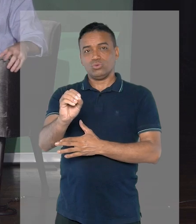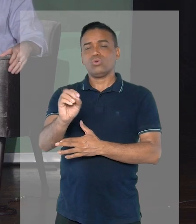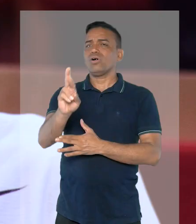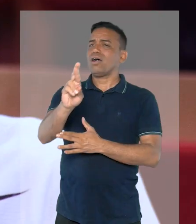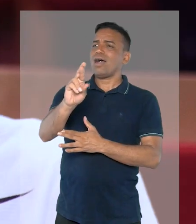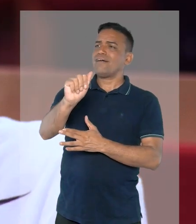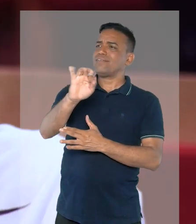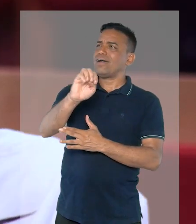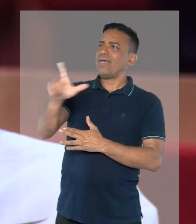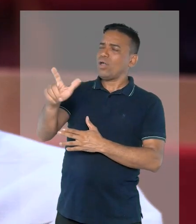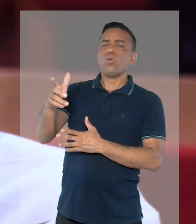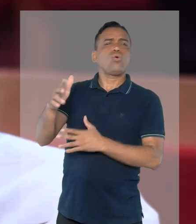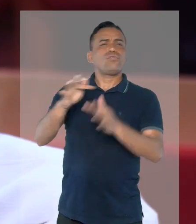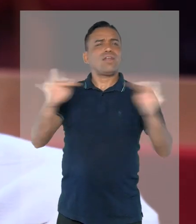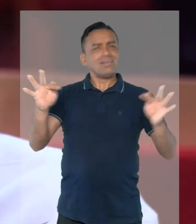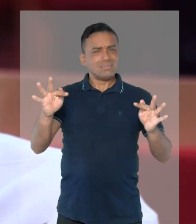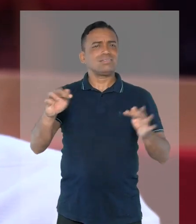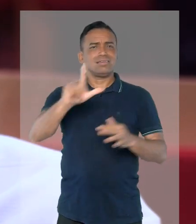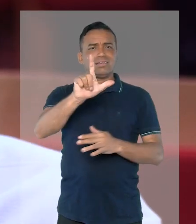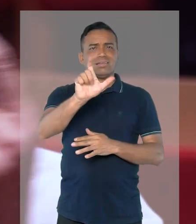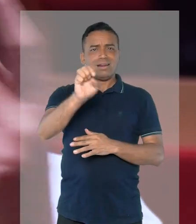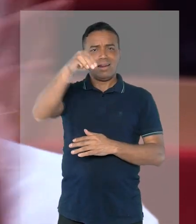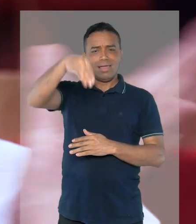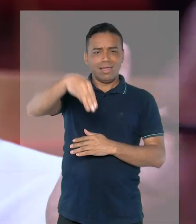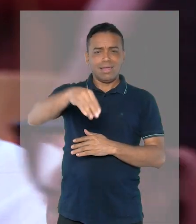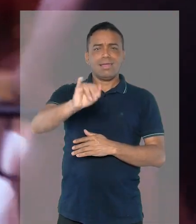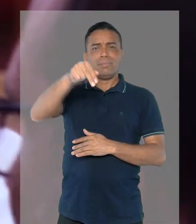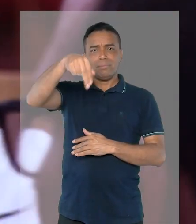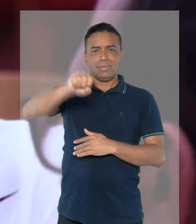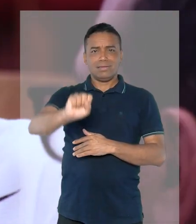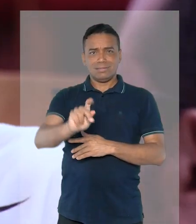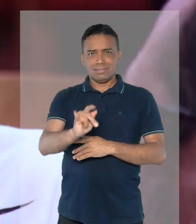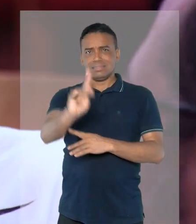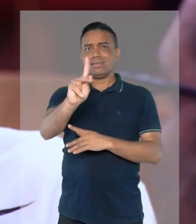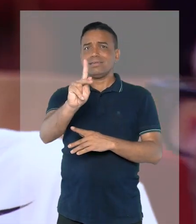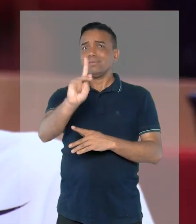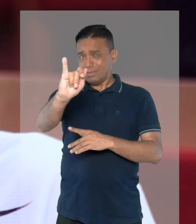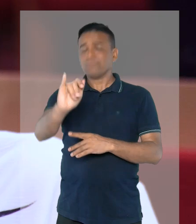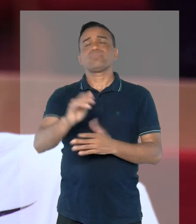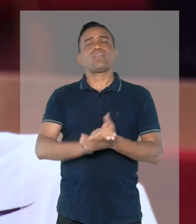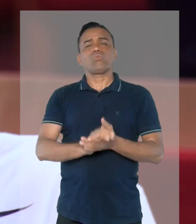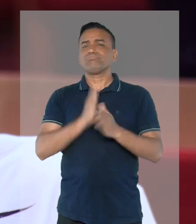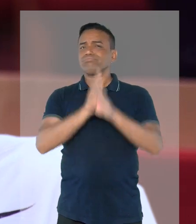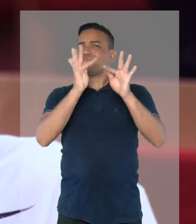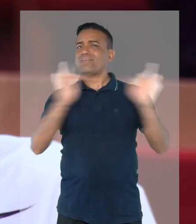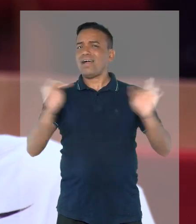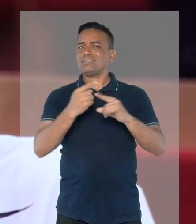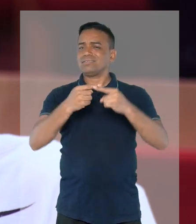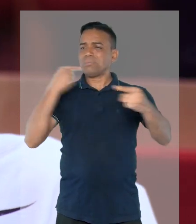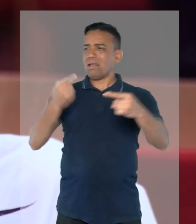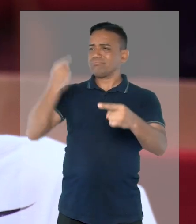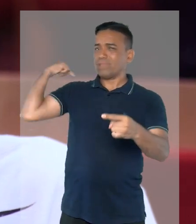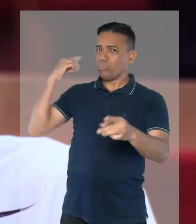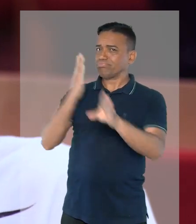Rafael, eu sei uma frase do Leminski, que eu conheci, que eu trombei com ela por acaso há uma semana